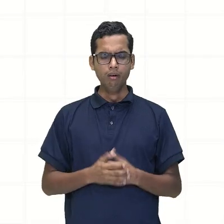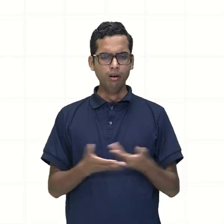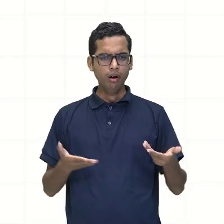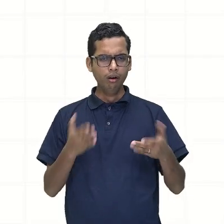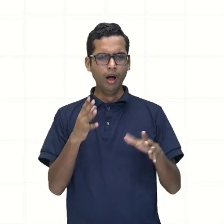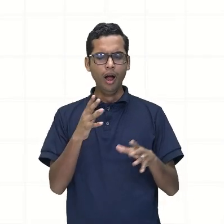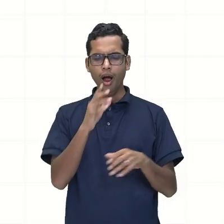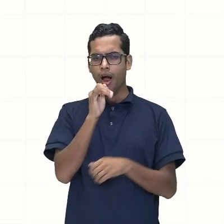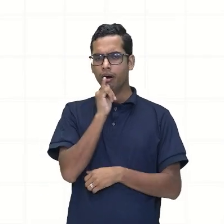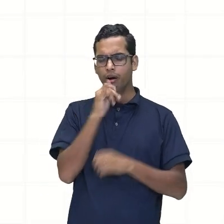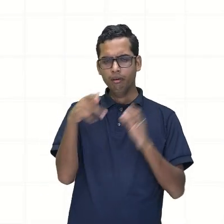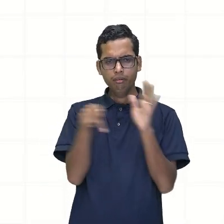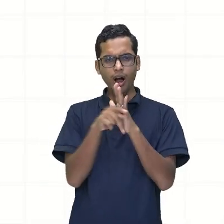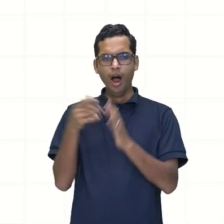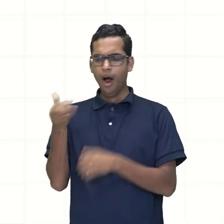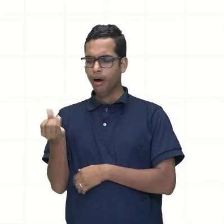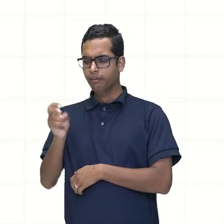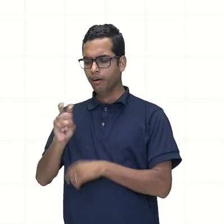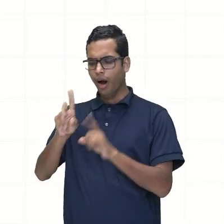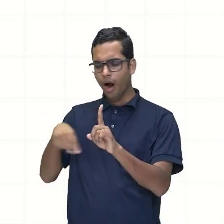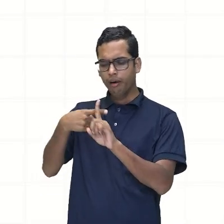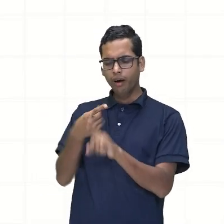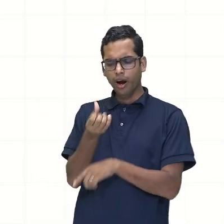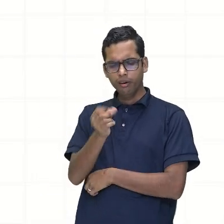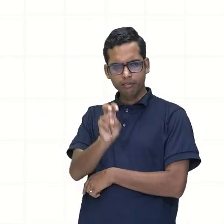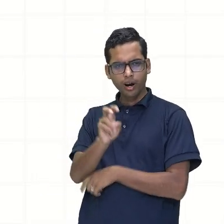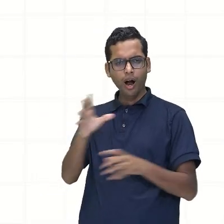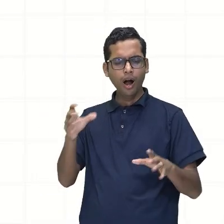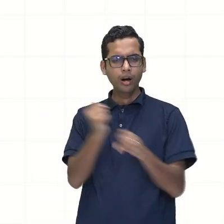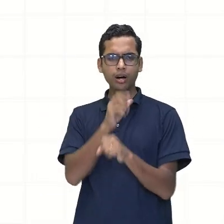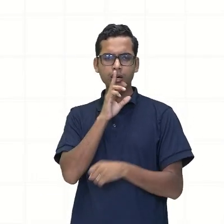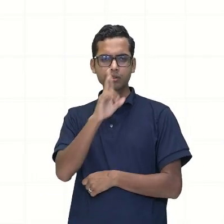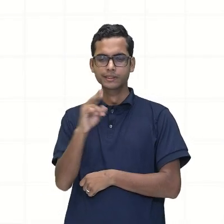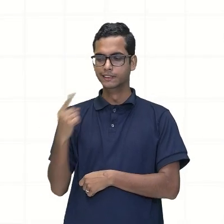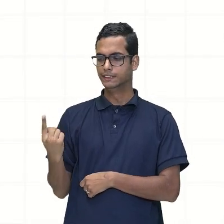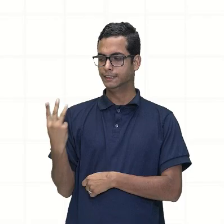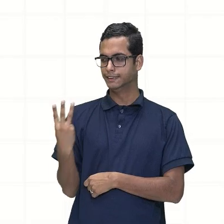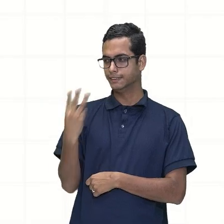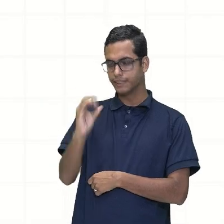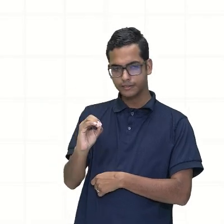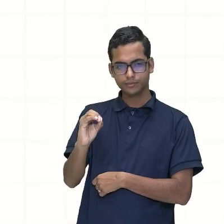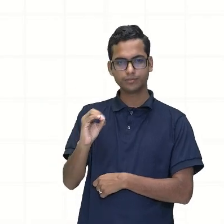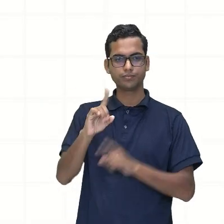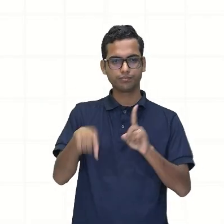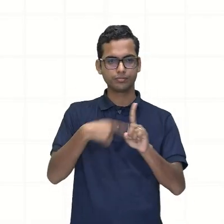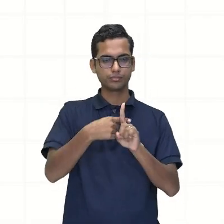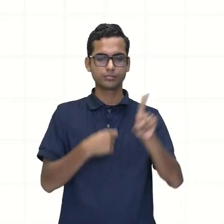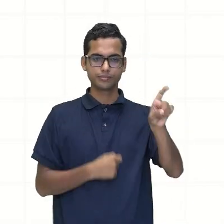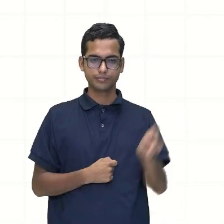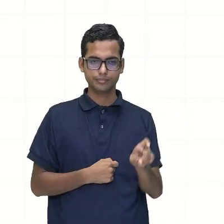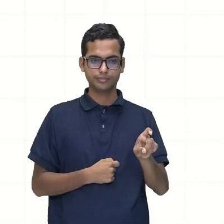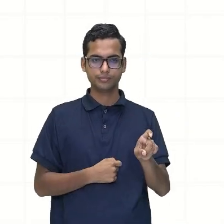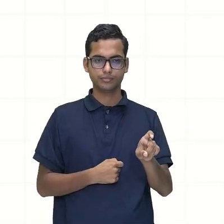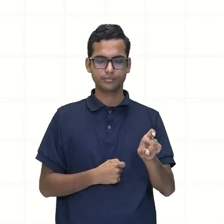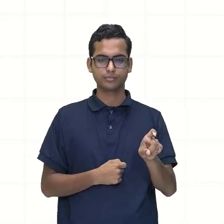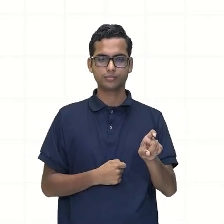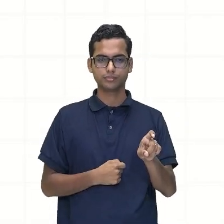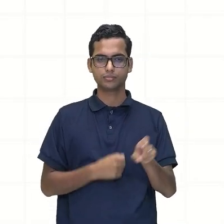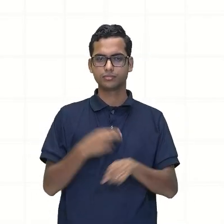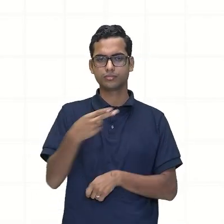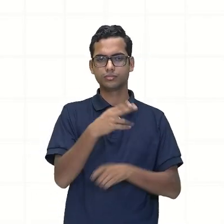65 mais 65, 130. 130 mais x igual